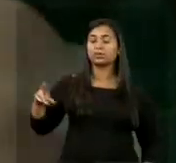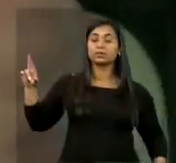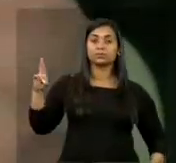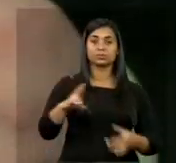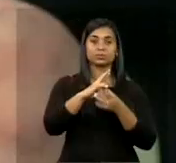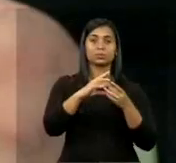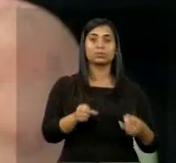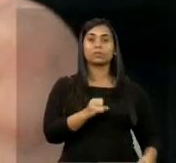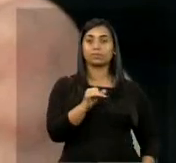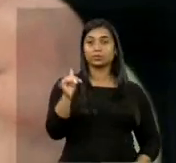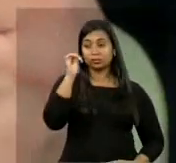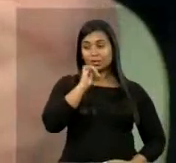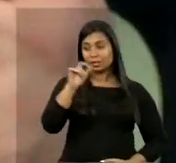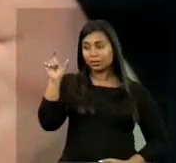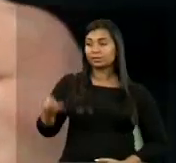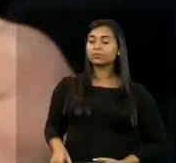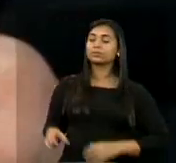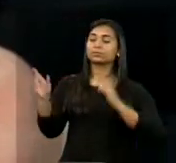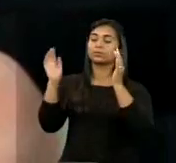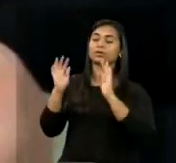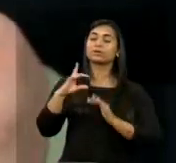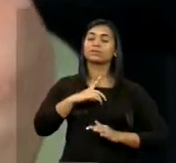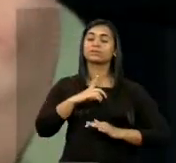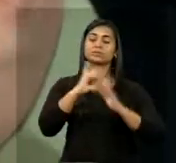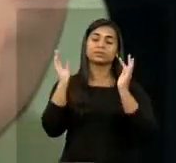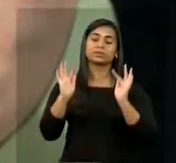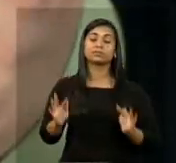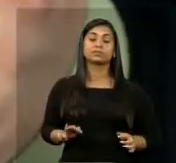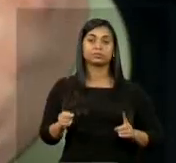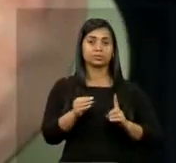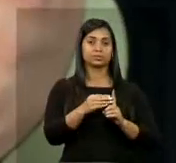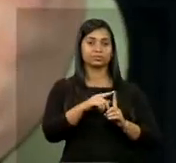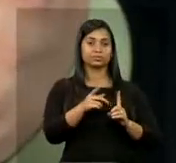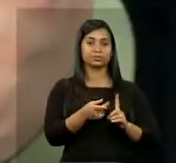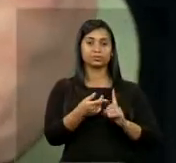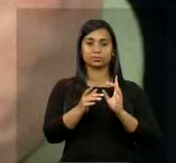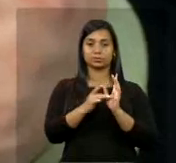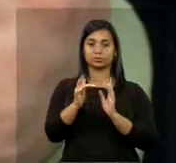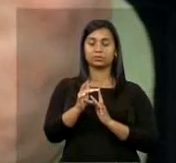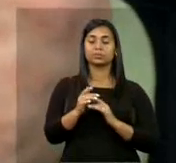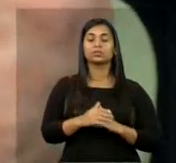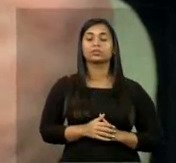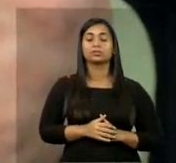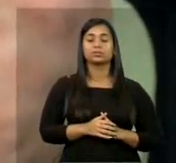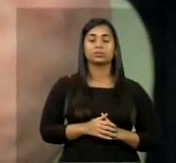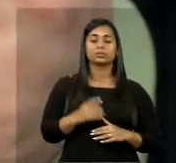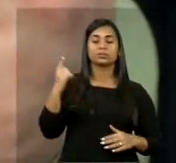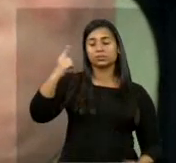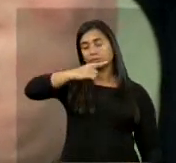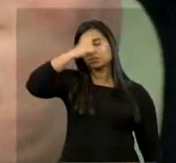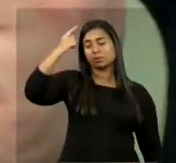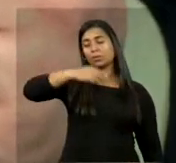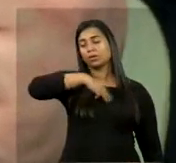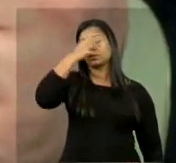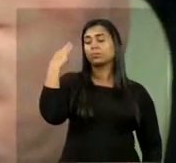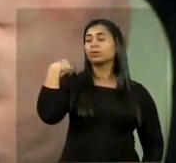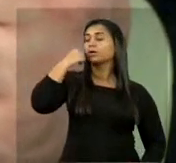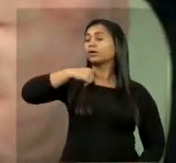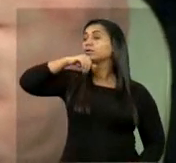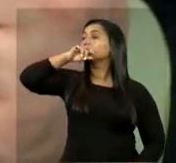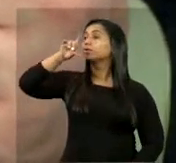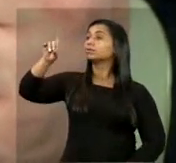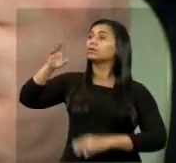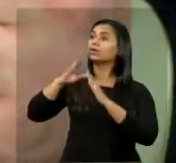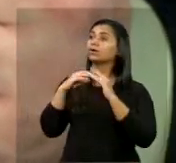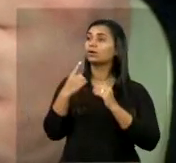cheia de graça, o Senhor é convosco. Bendita sois vós entre as mulheres, e bendito é o fruto do vosso ventre, Jesus. Santa Maria, Mãe